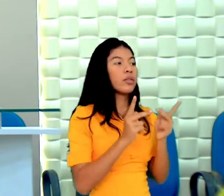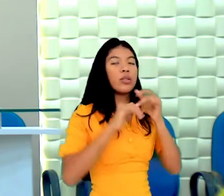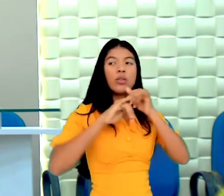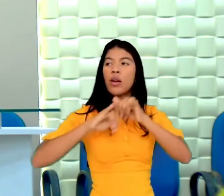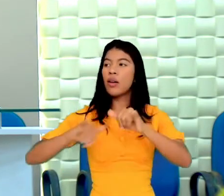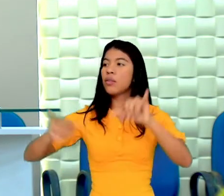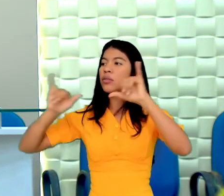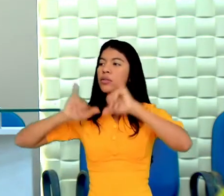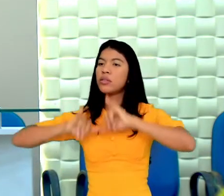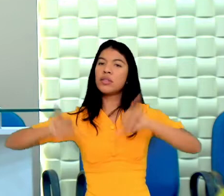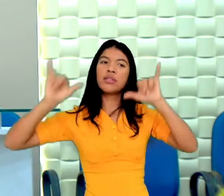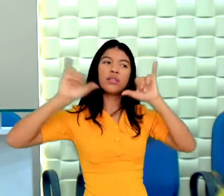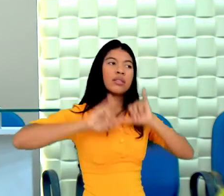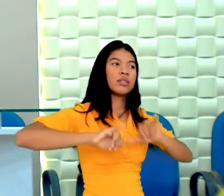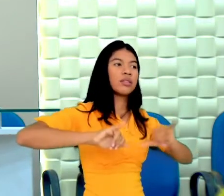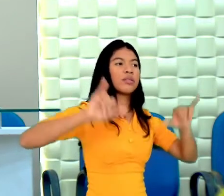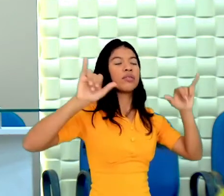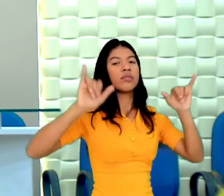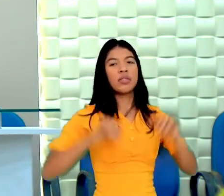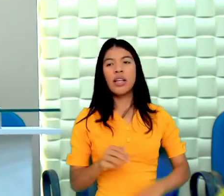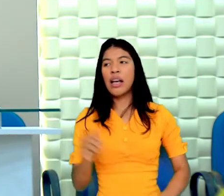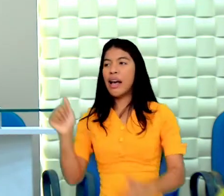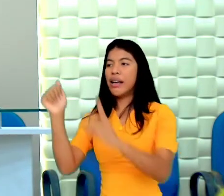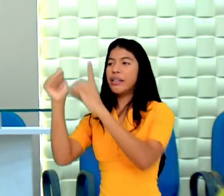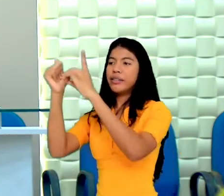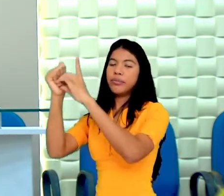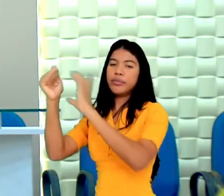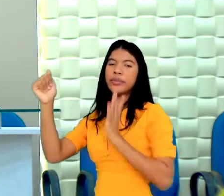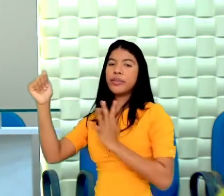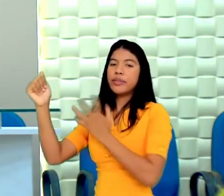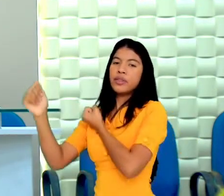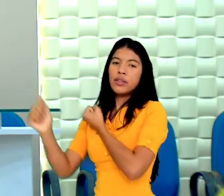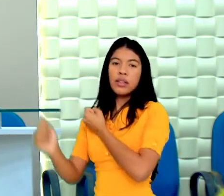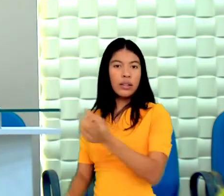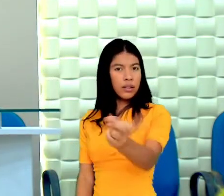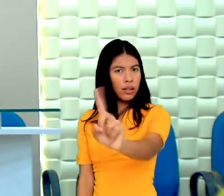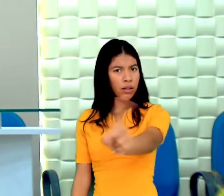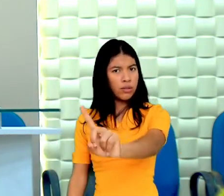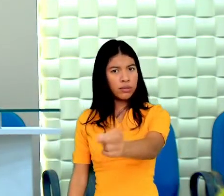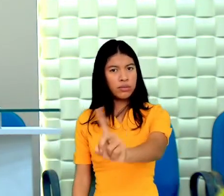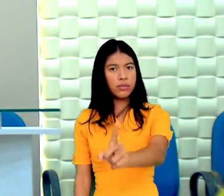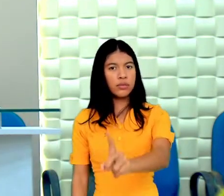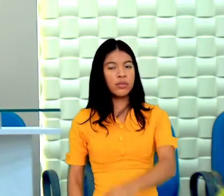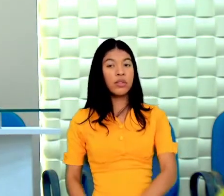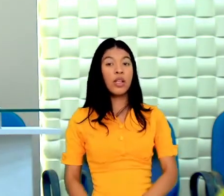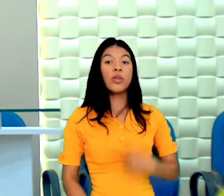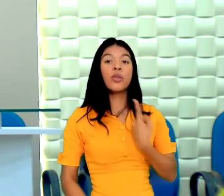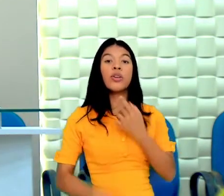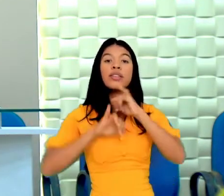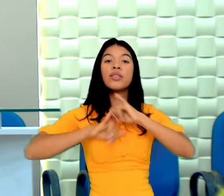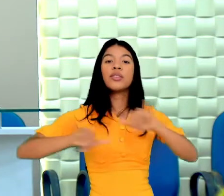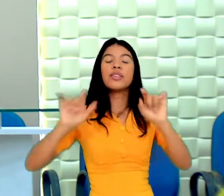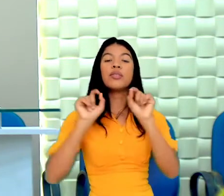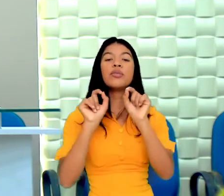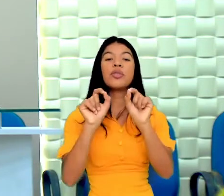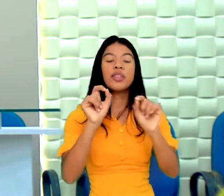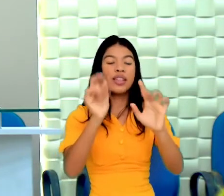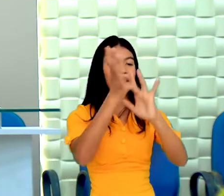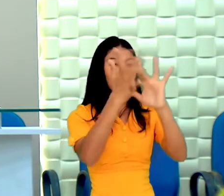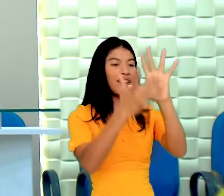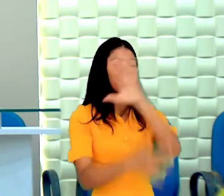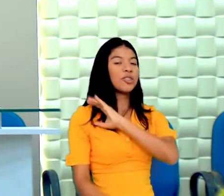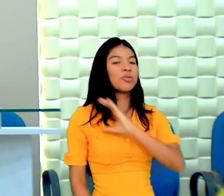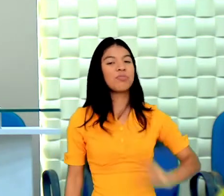anunciamos, nós não anunciamos assim, a Assembleia de Deus salva. Não, nós anunciamos assim, Jesus